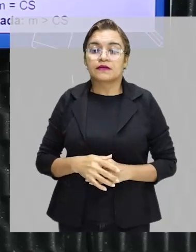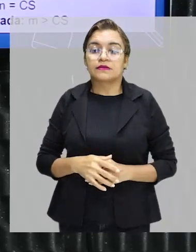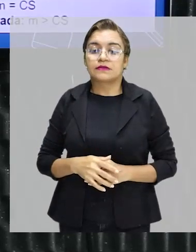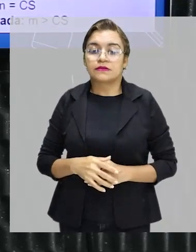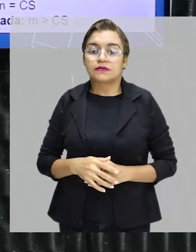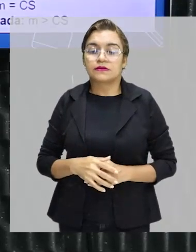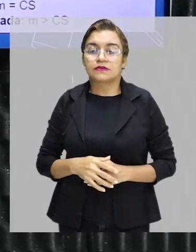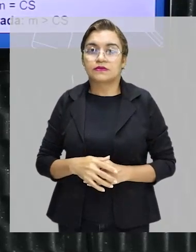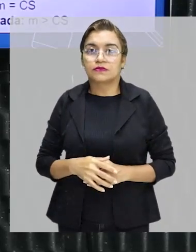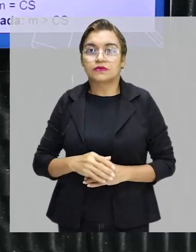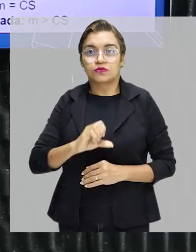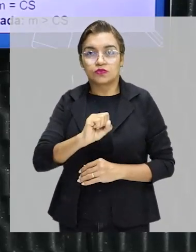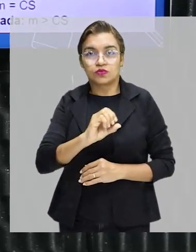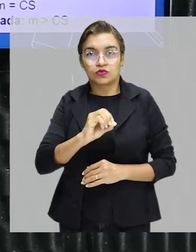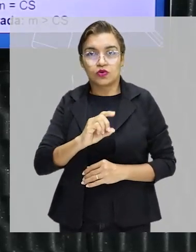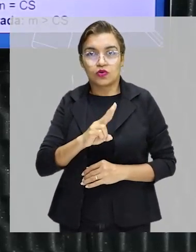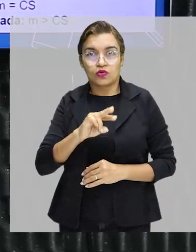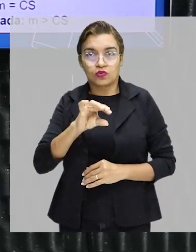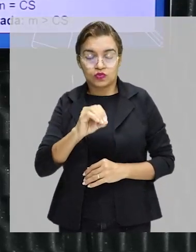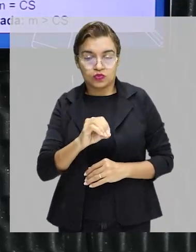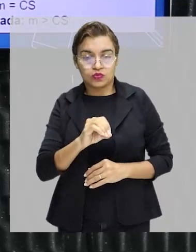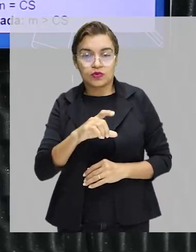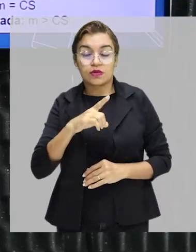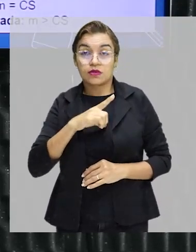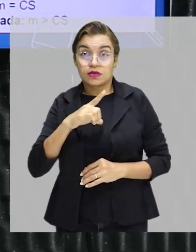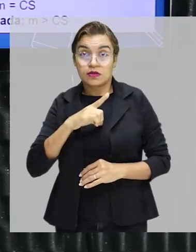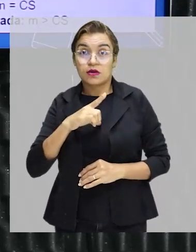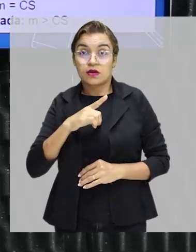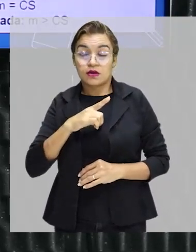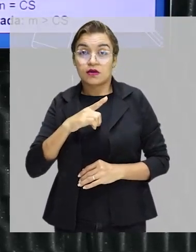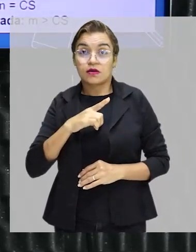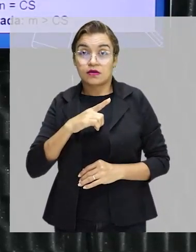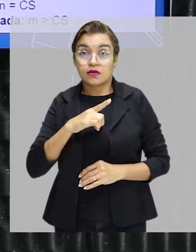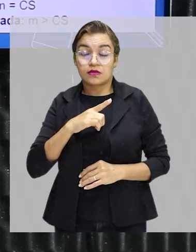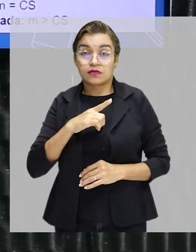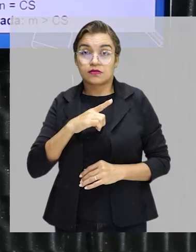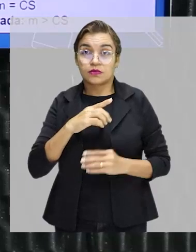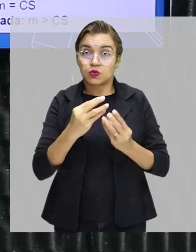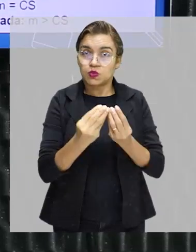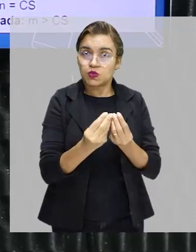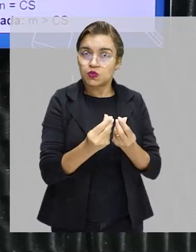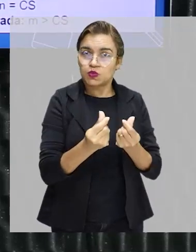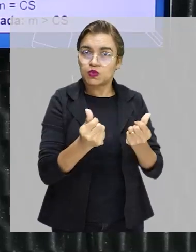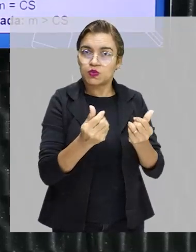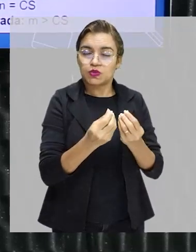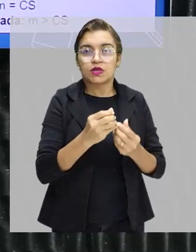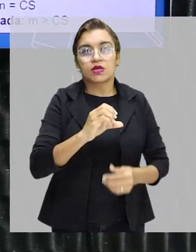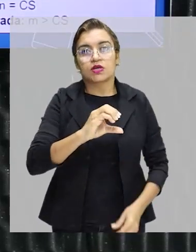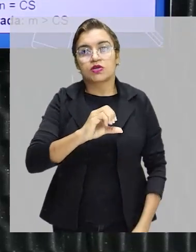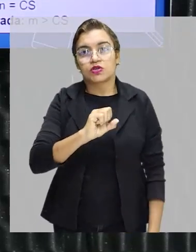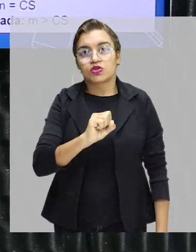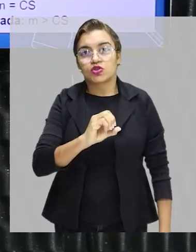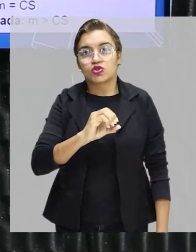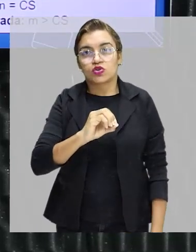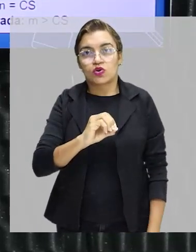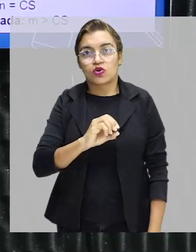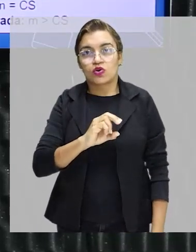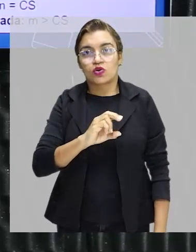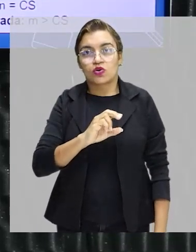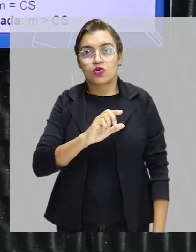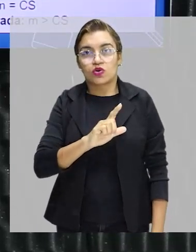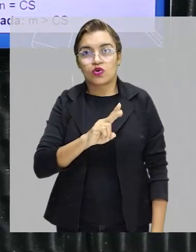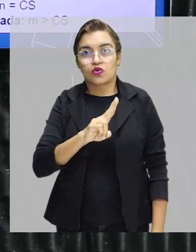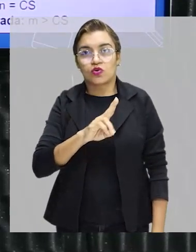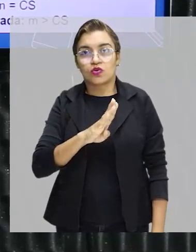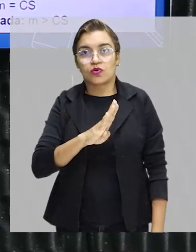melhor dizendo, o soluto, ele vai apresentar uma certa solubilidade, no solvente, no caso, a